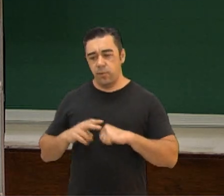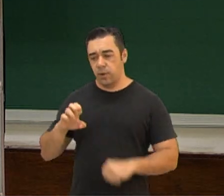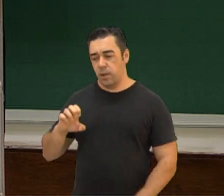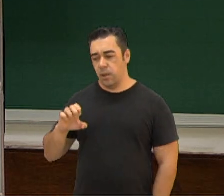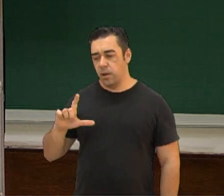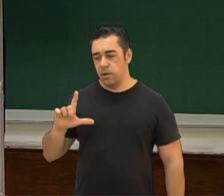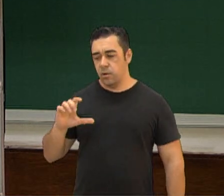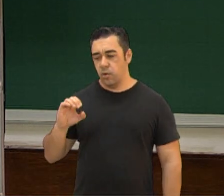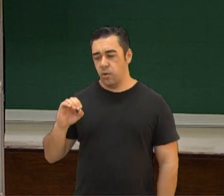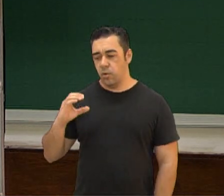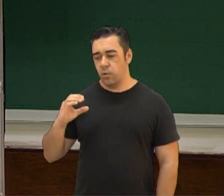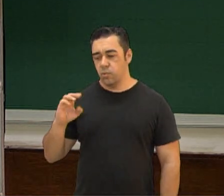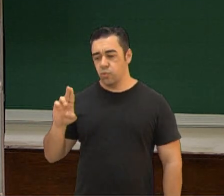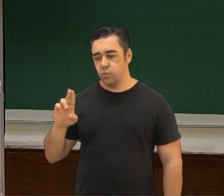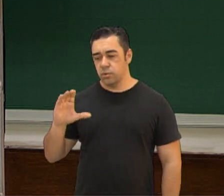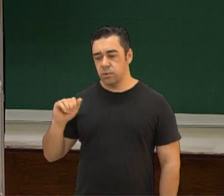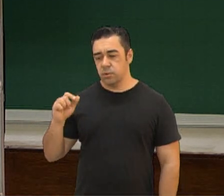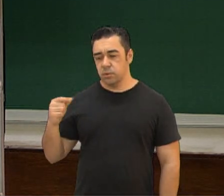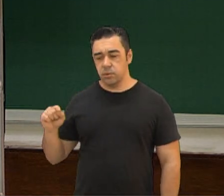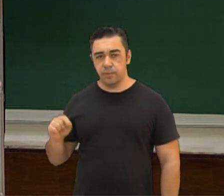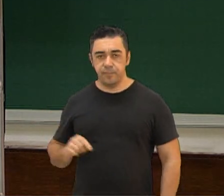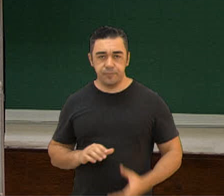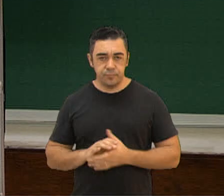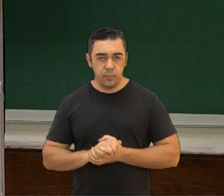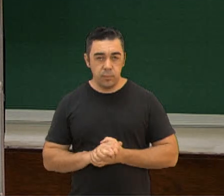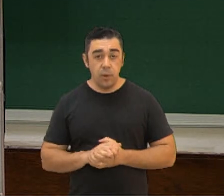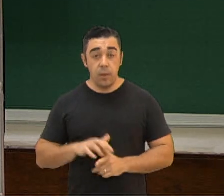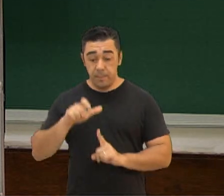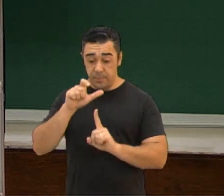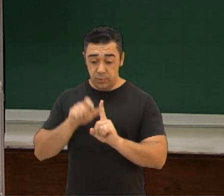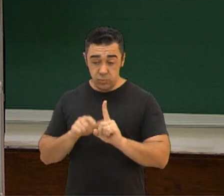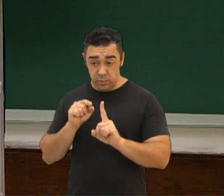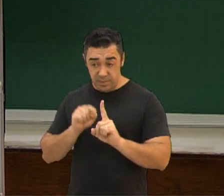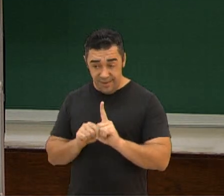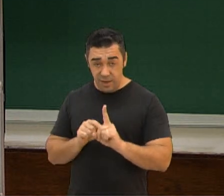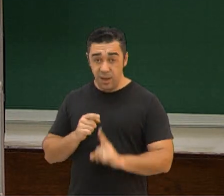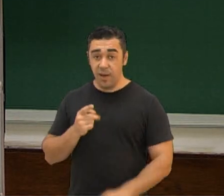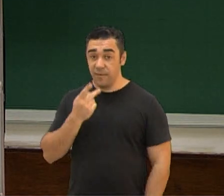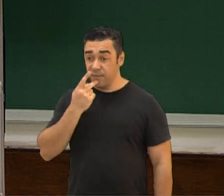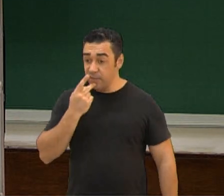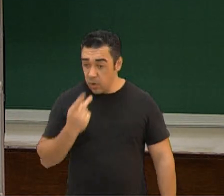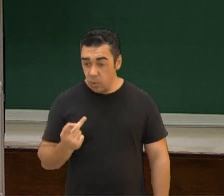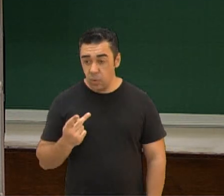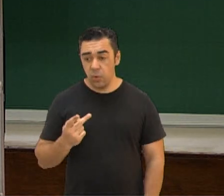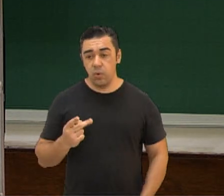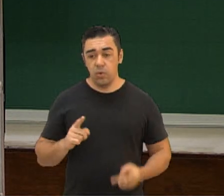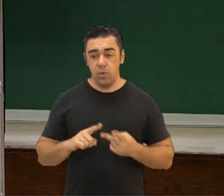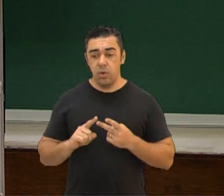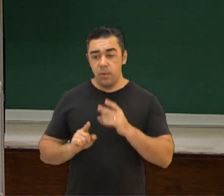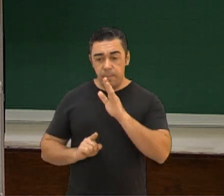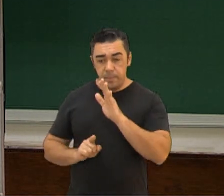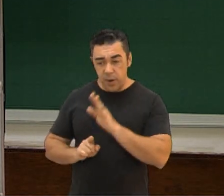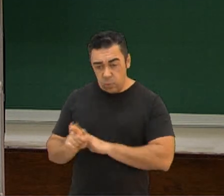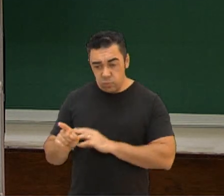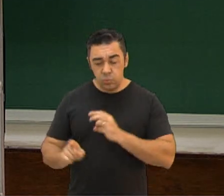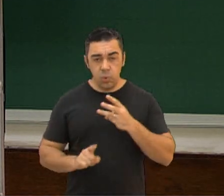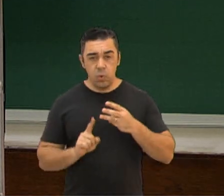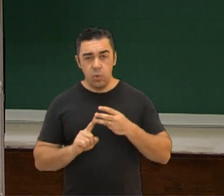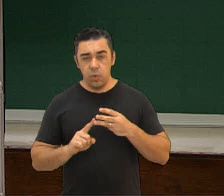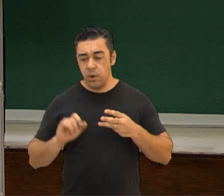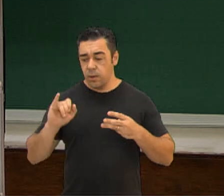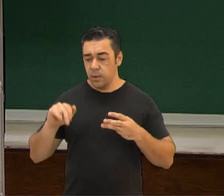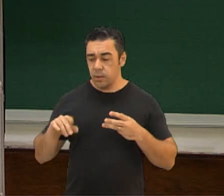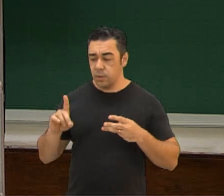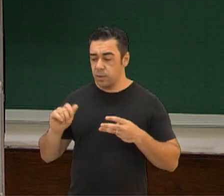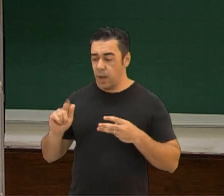elocução. Então, ele pode dizer, eu, personagem, afirmou, né? Eu, fulano, perguntou, ele